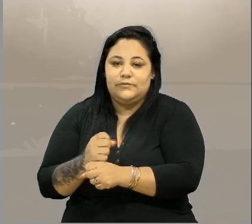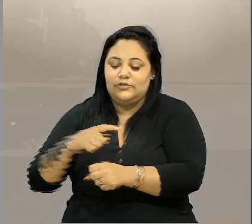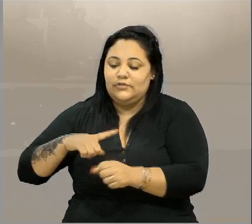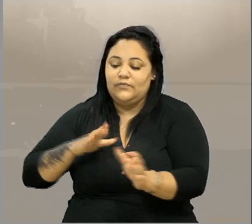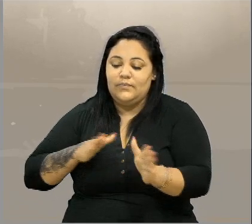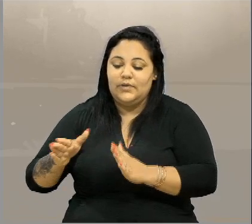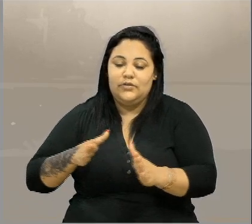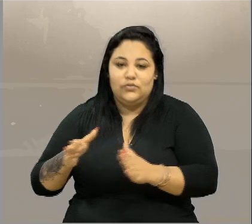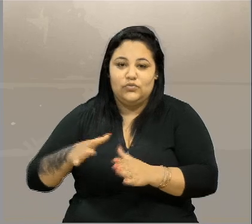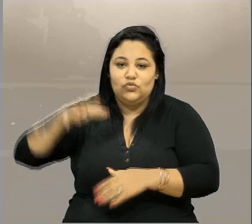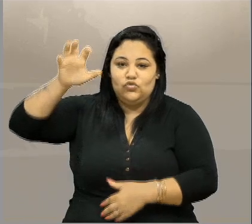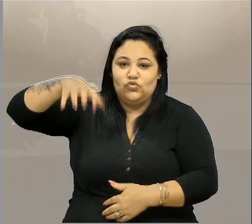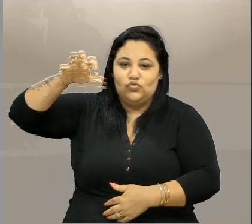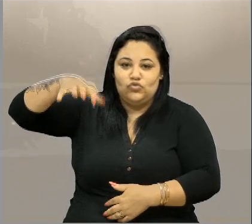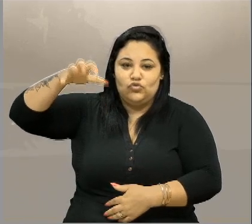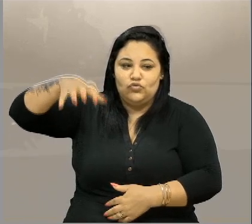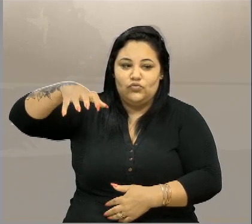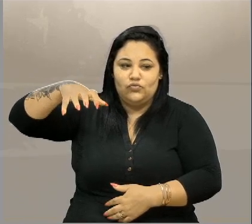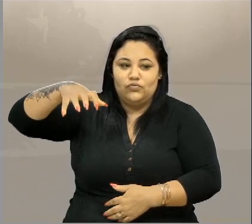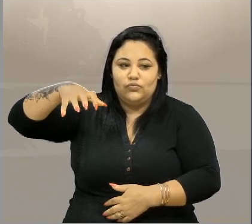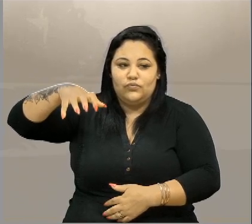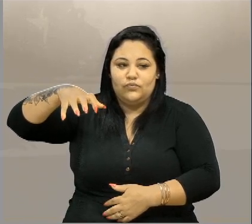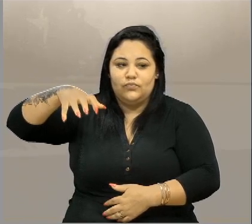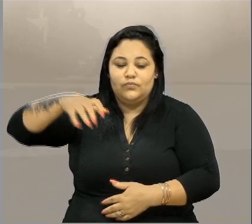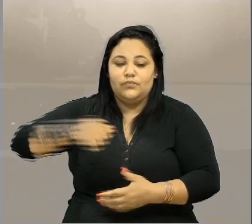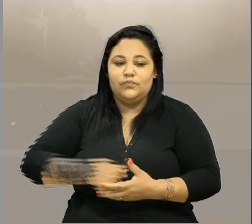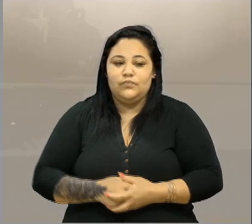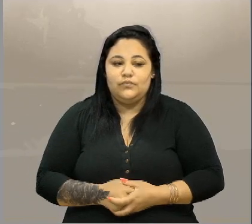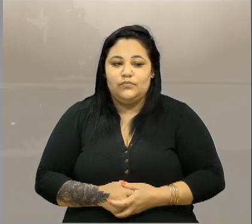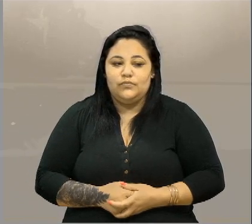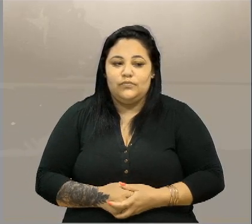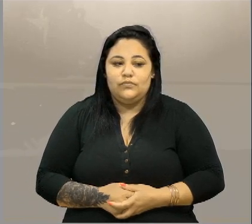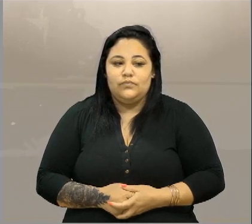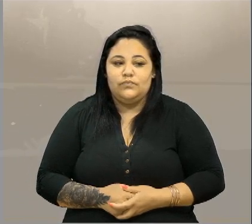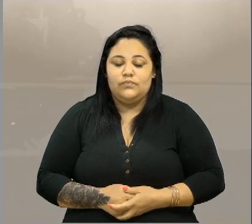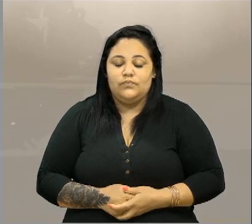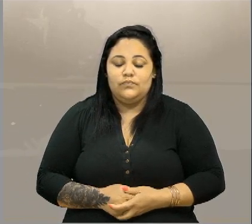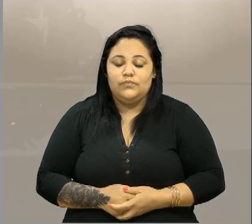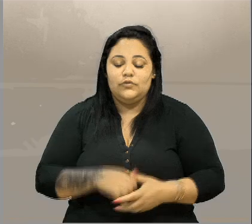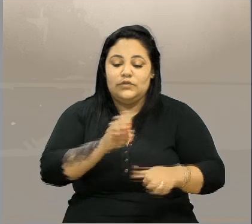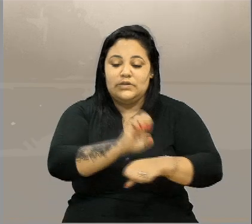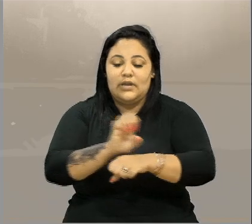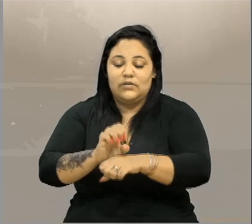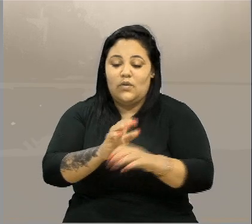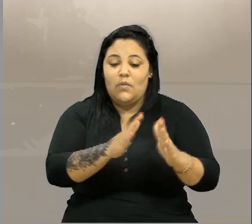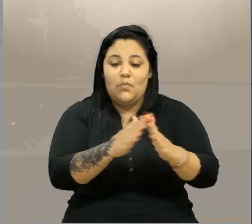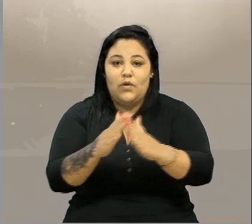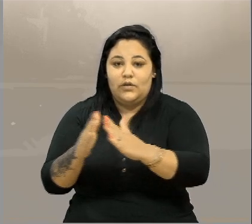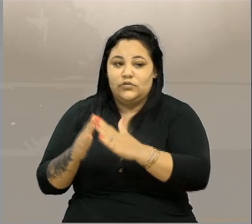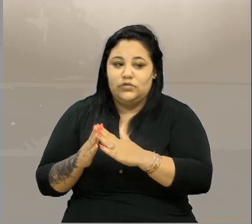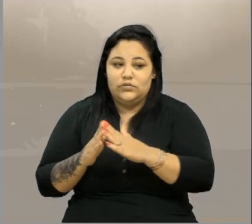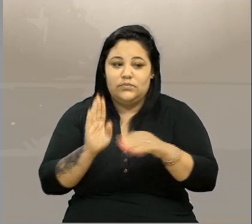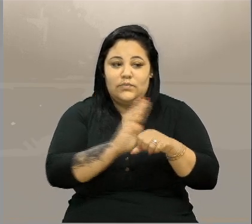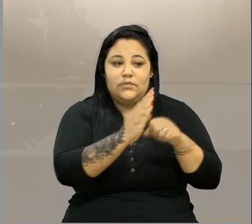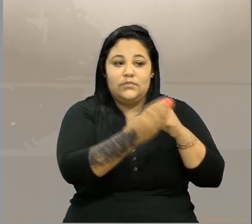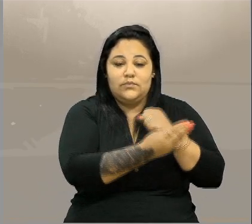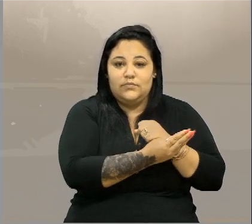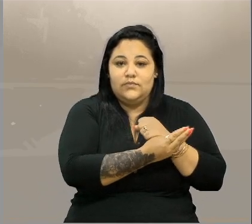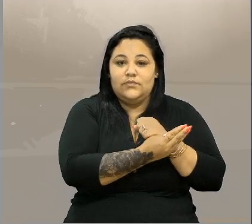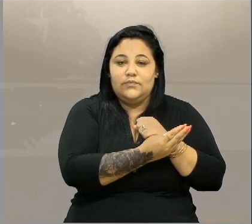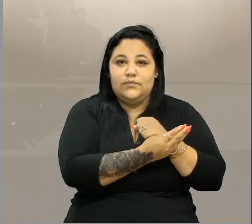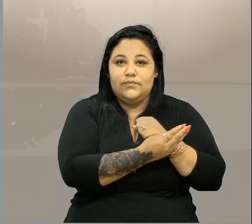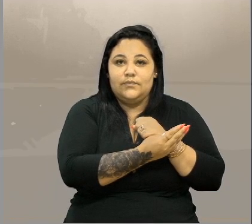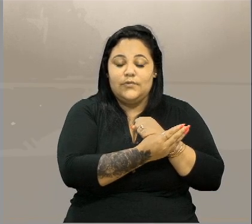chuvas intenso, que devastou boa parte do estado, as moradias ali do Sagrada Família não